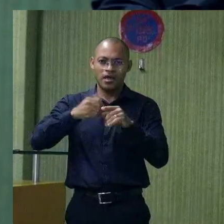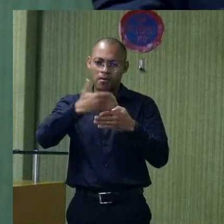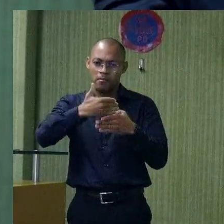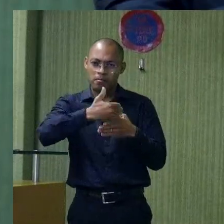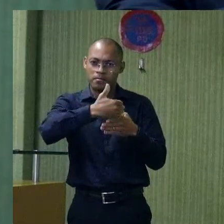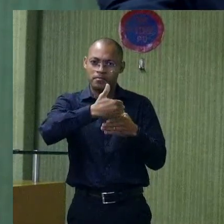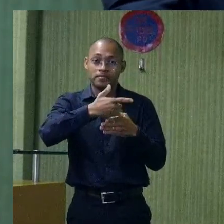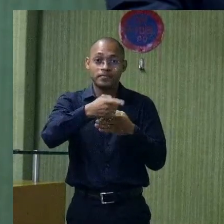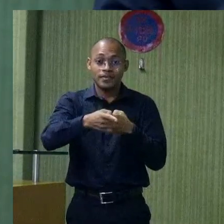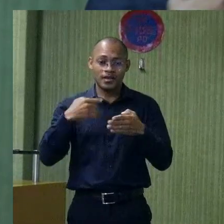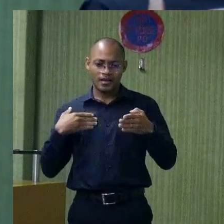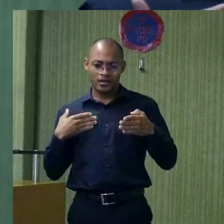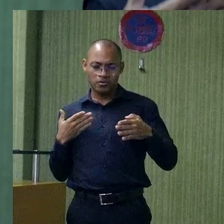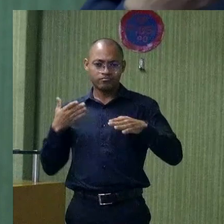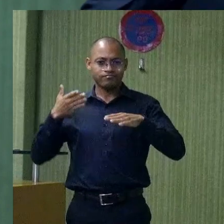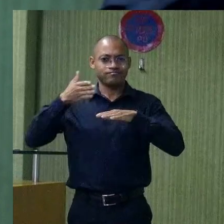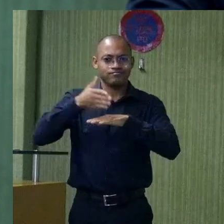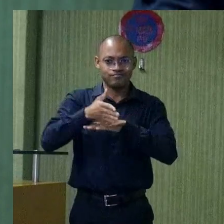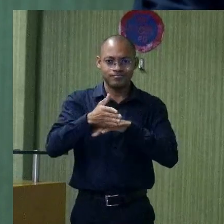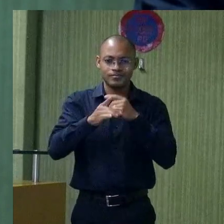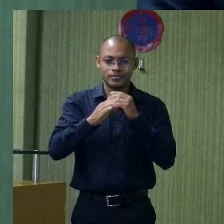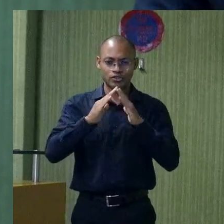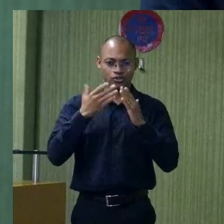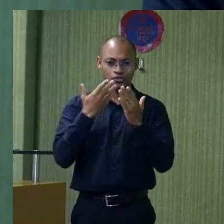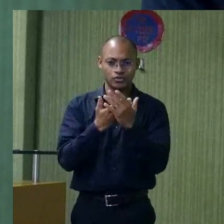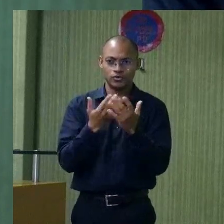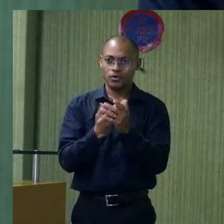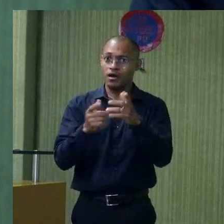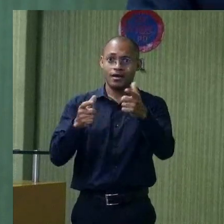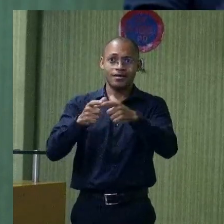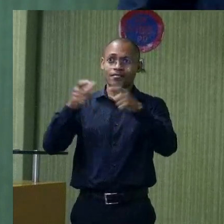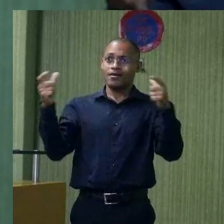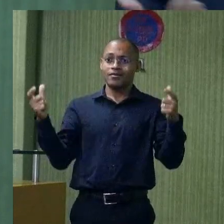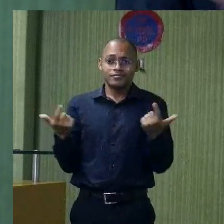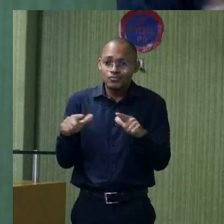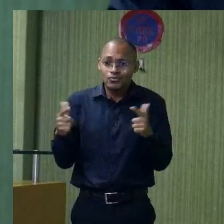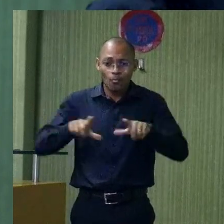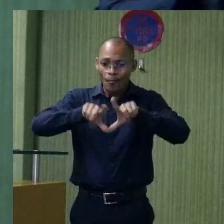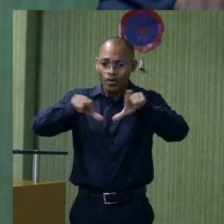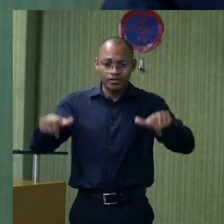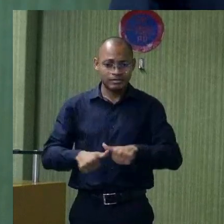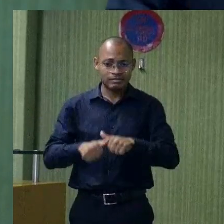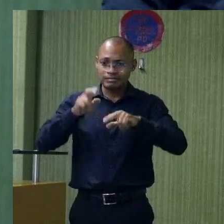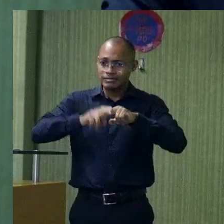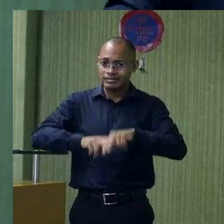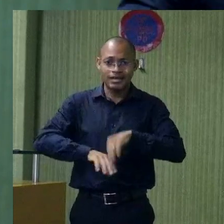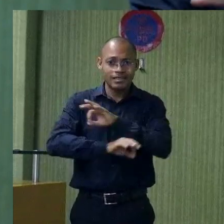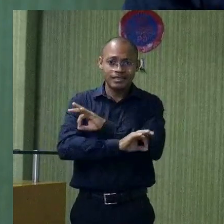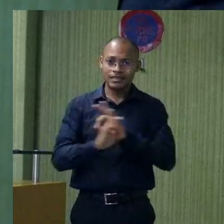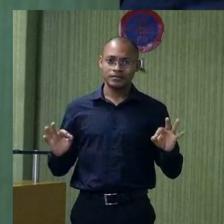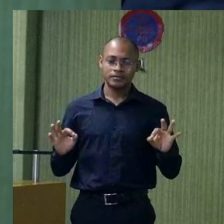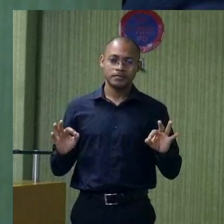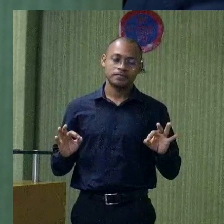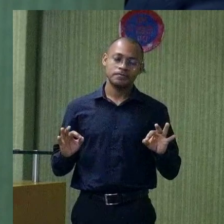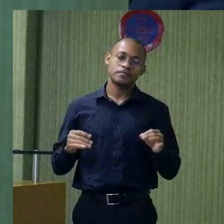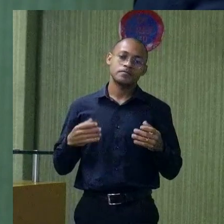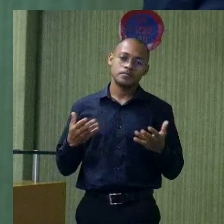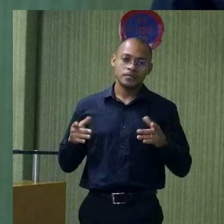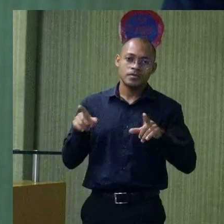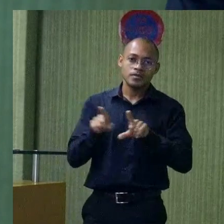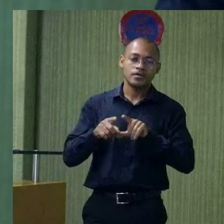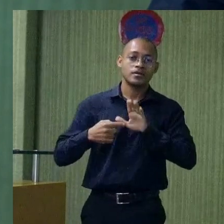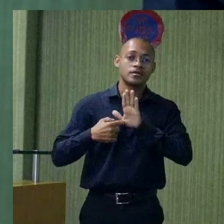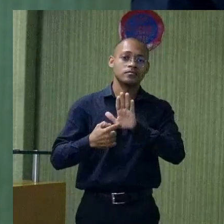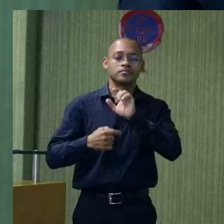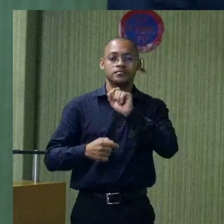chegávamos nas escolas a maioria delas já estavam sem nenhuma classe nenhuma cadeira e a importância daí sim